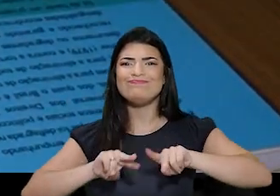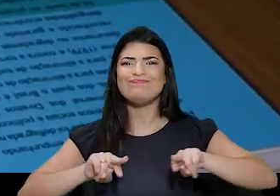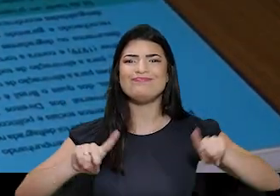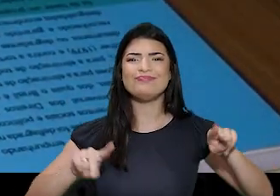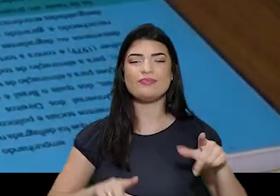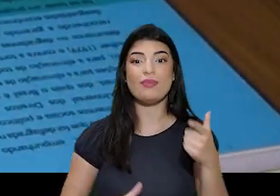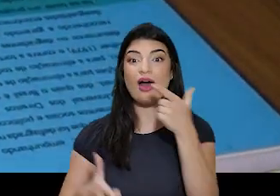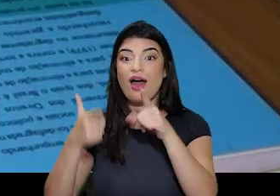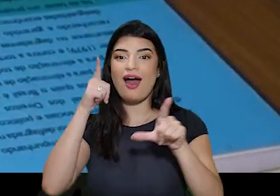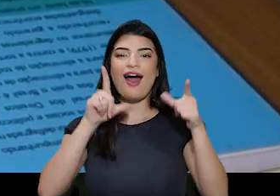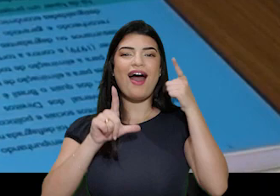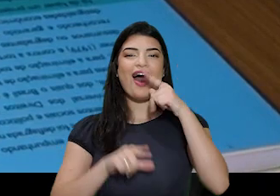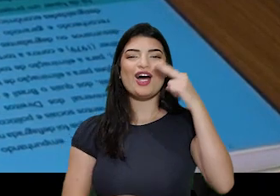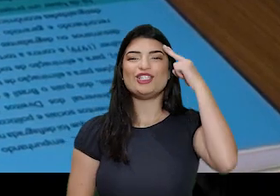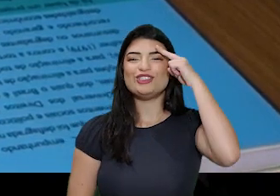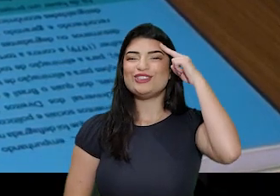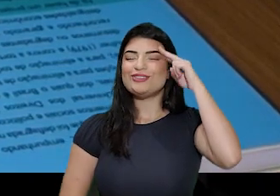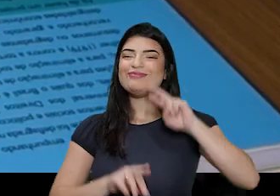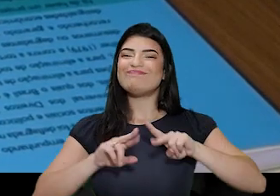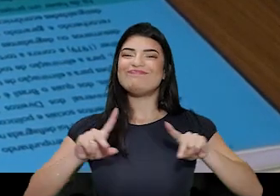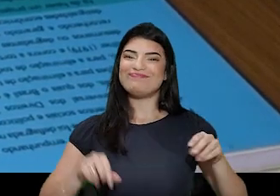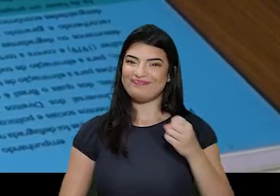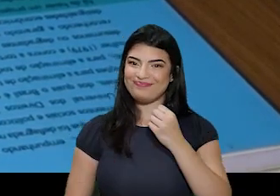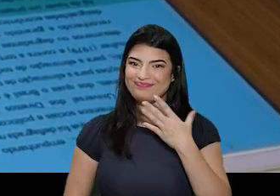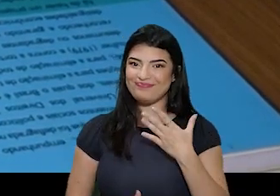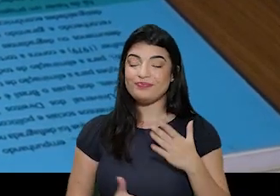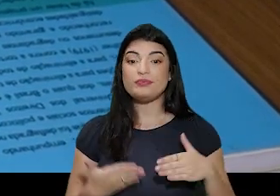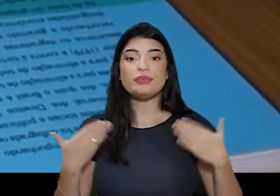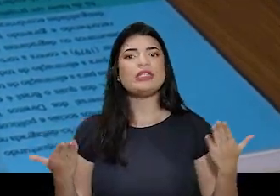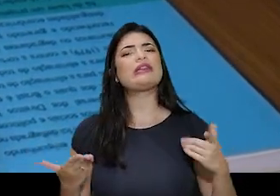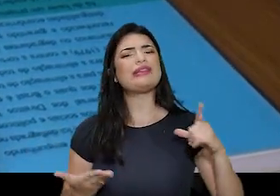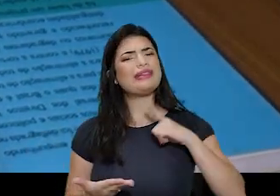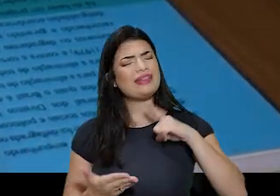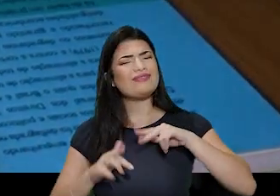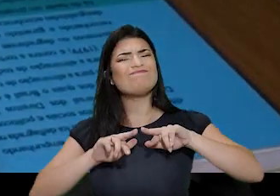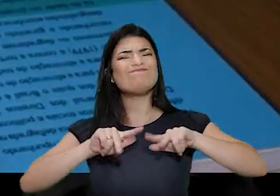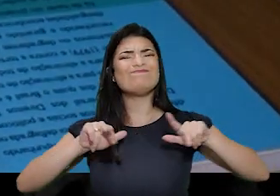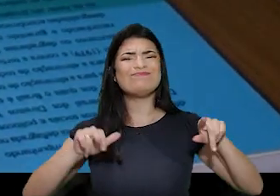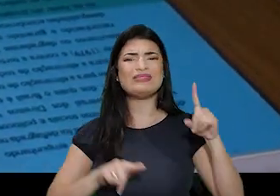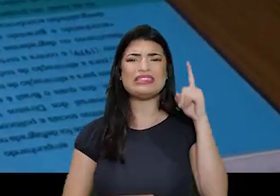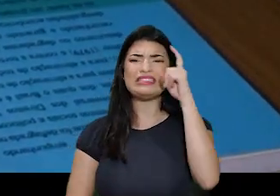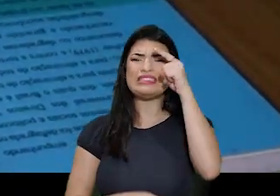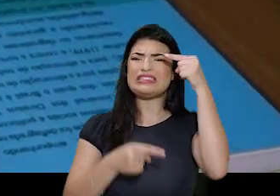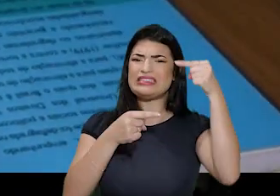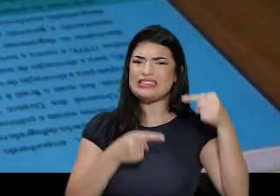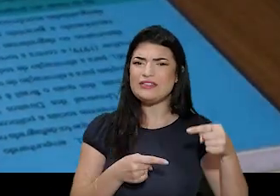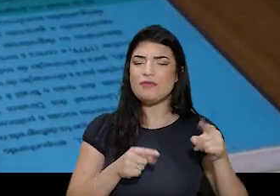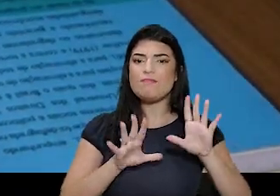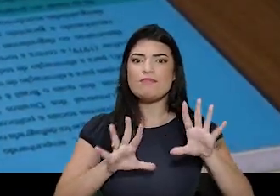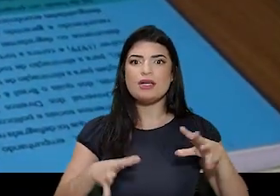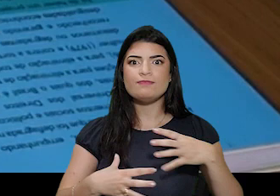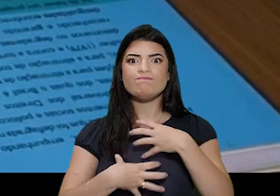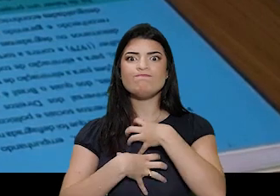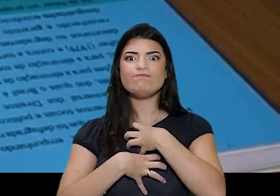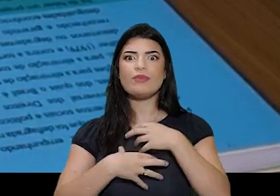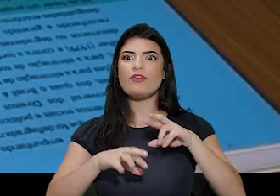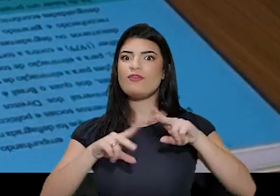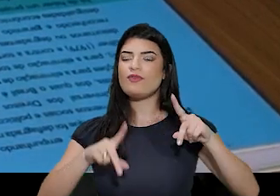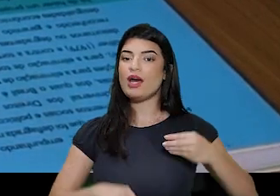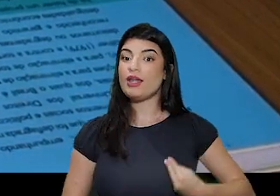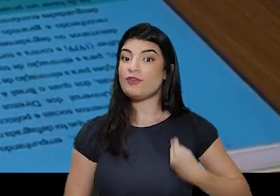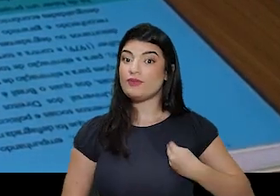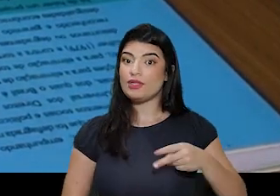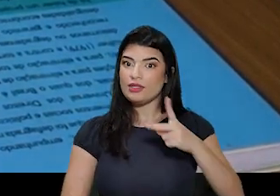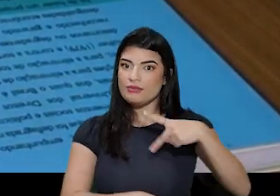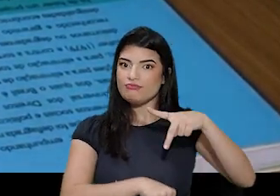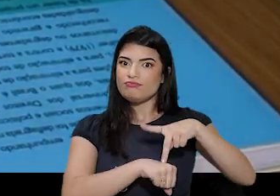potenciais e realizar sonhos. Apesar de tantos desafios, ela tem impactado muitas vidas